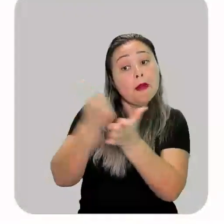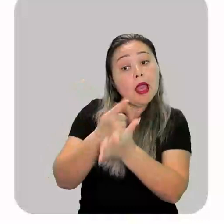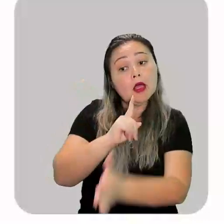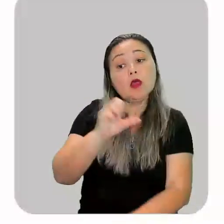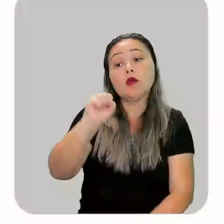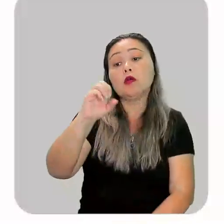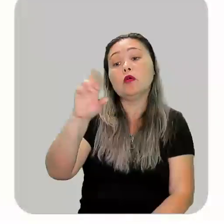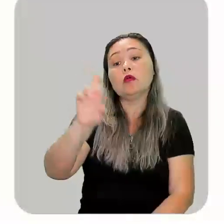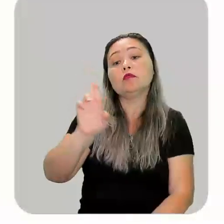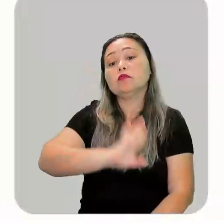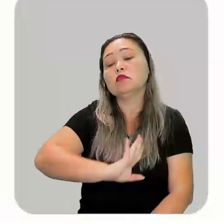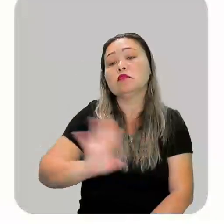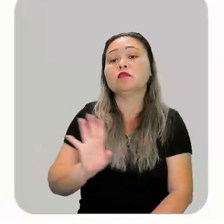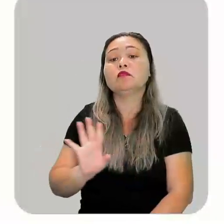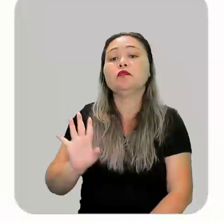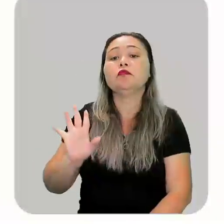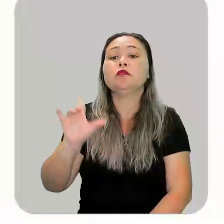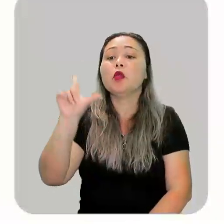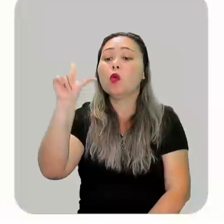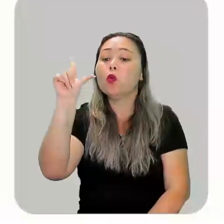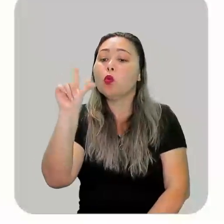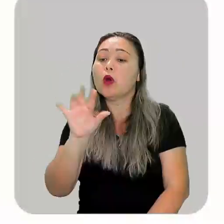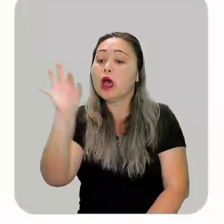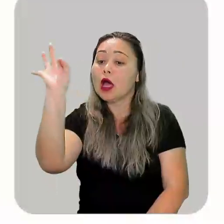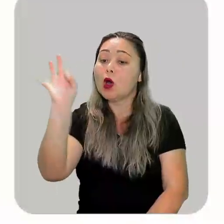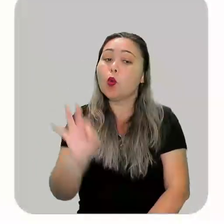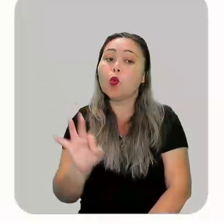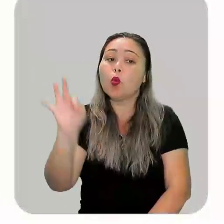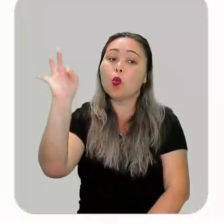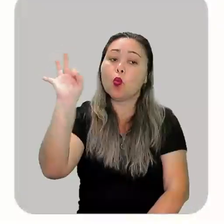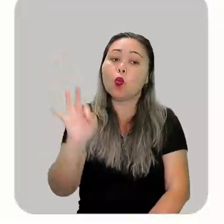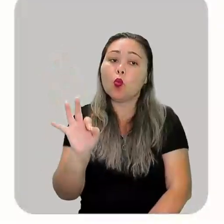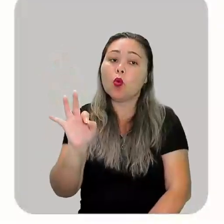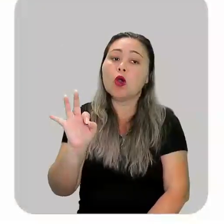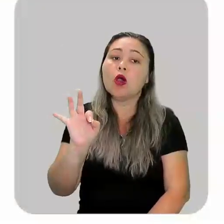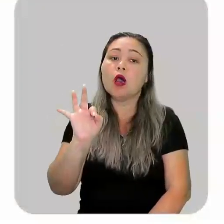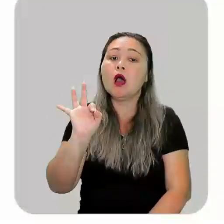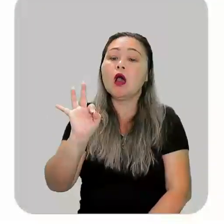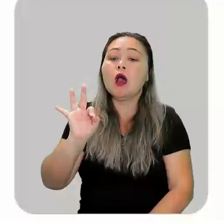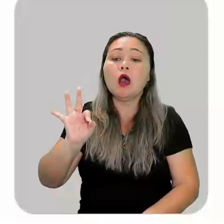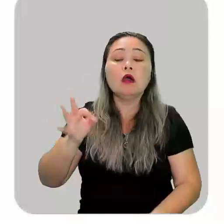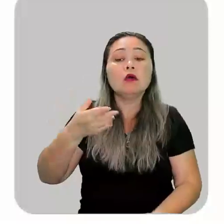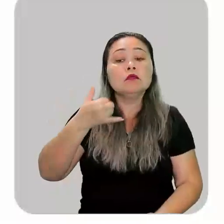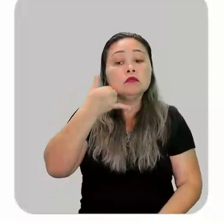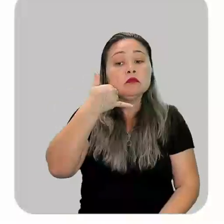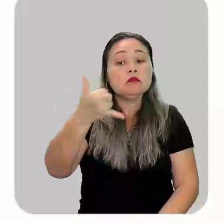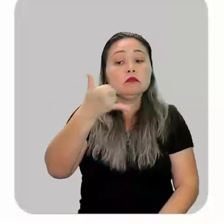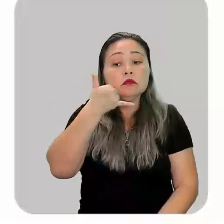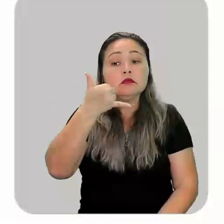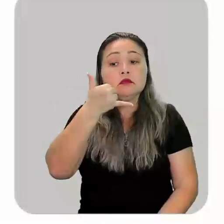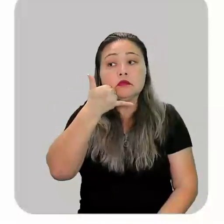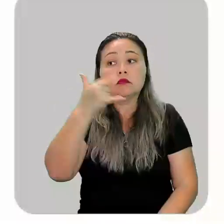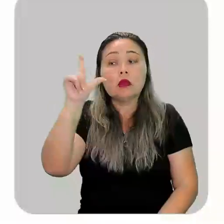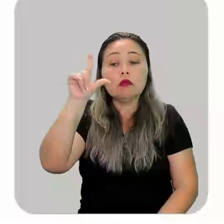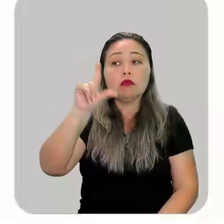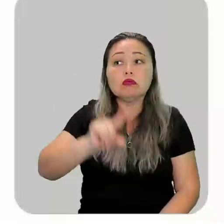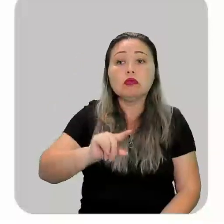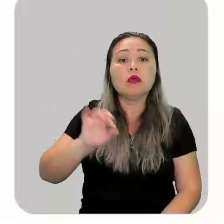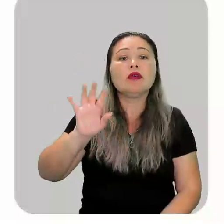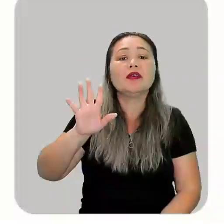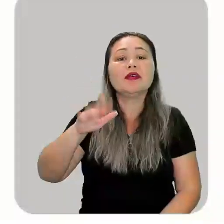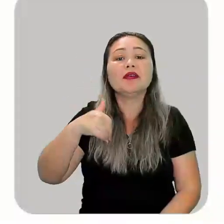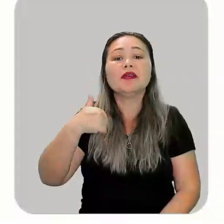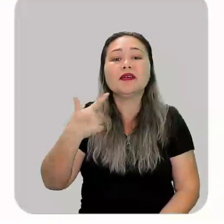reais. A redução percentual em gastos em ligações para